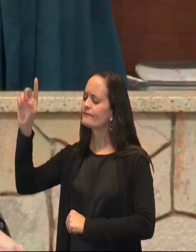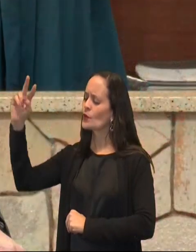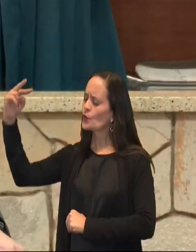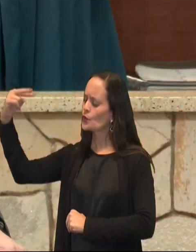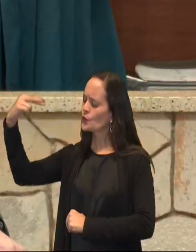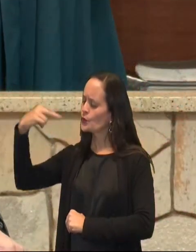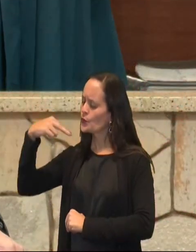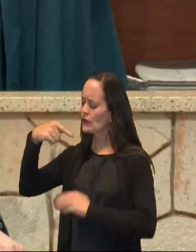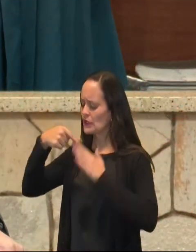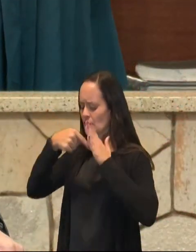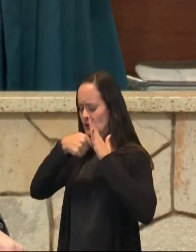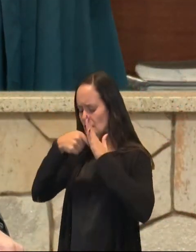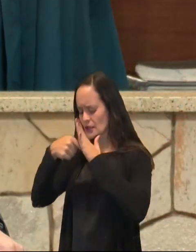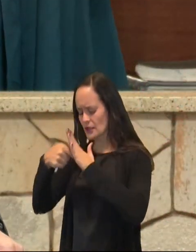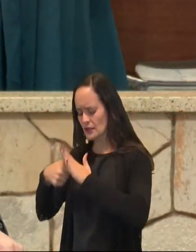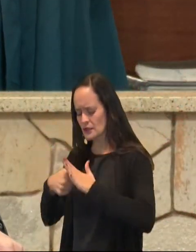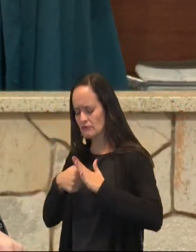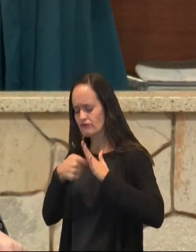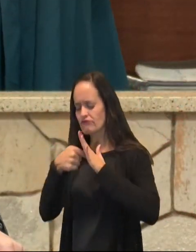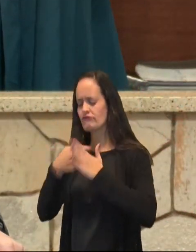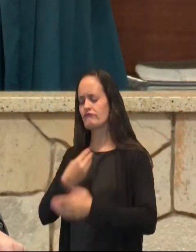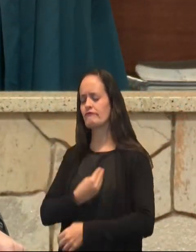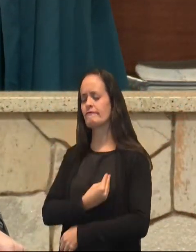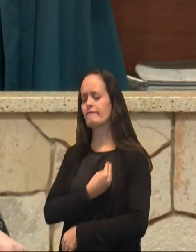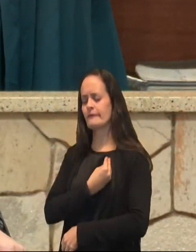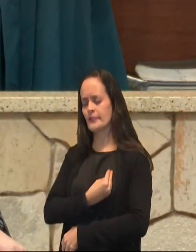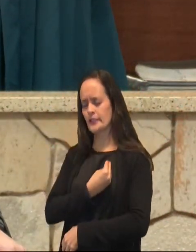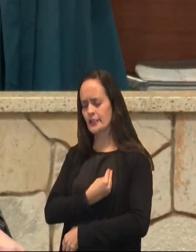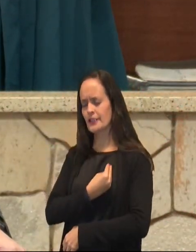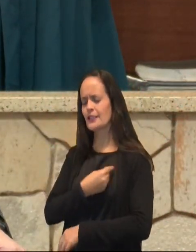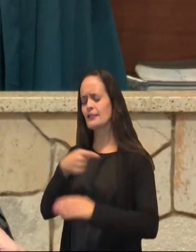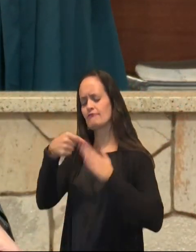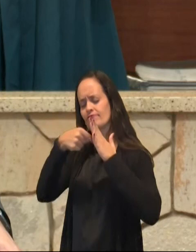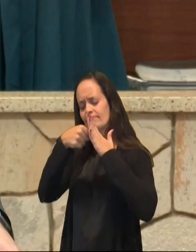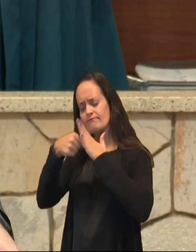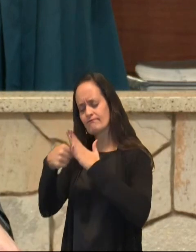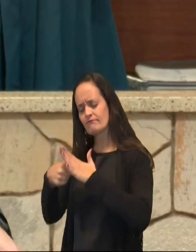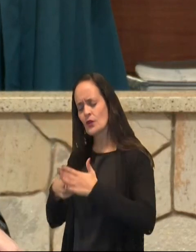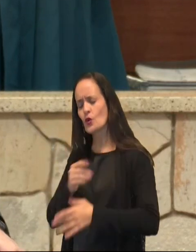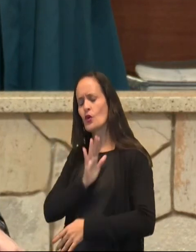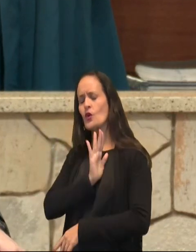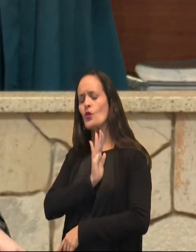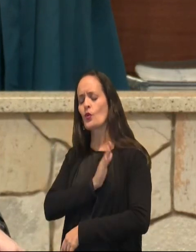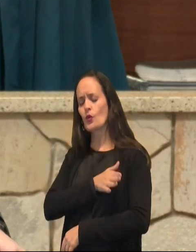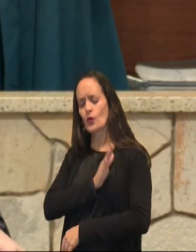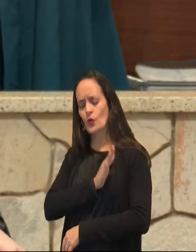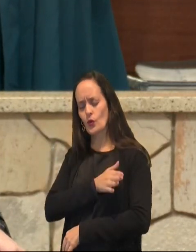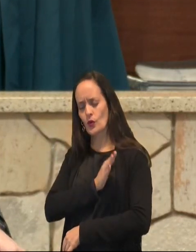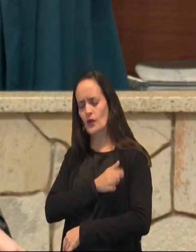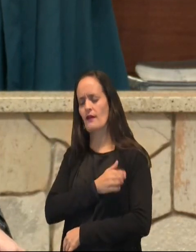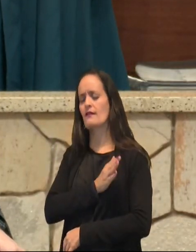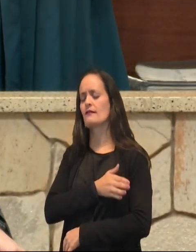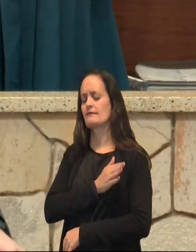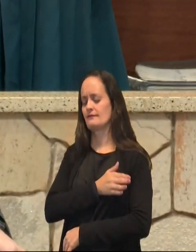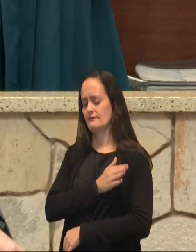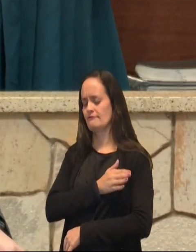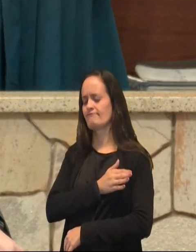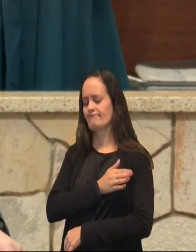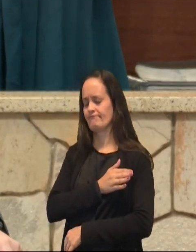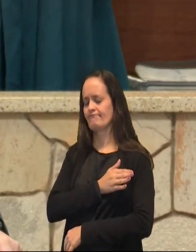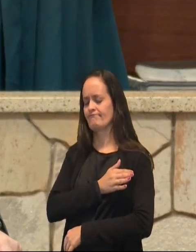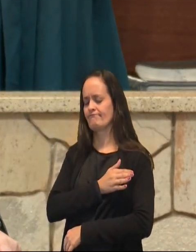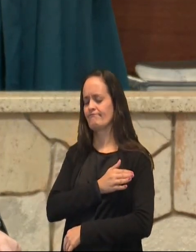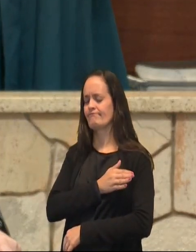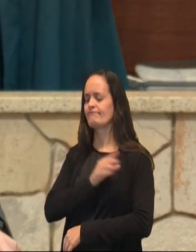sondando aqui as nossas vidas, sondando os nossos corações, Deus, e que o Senhor